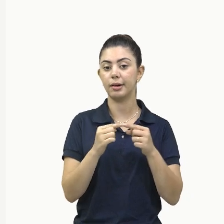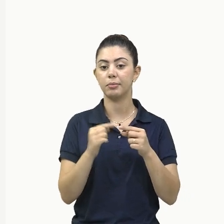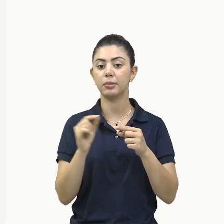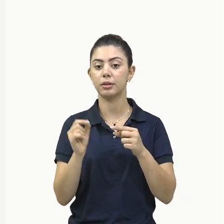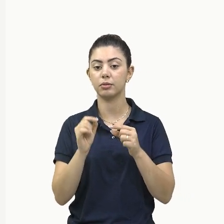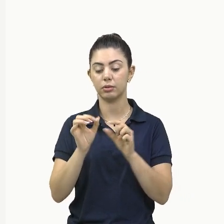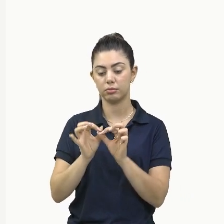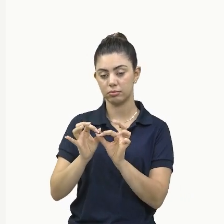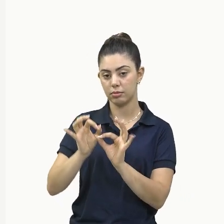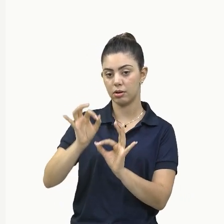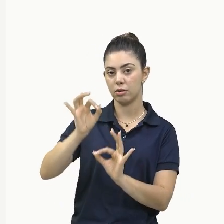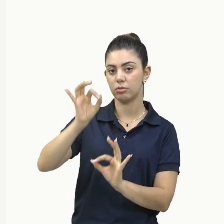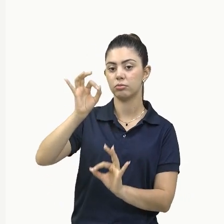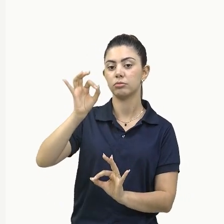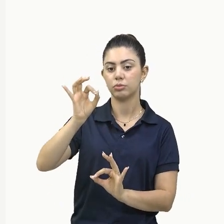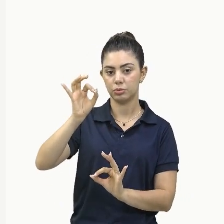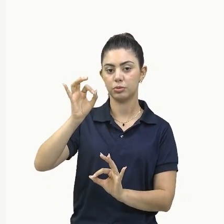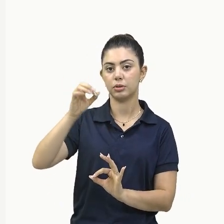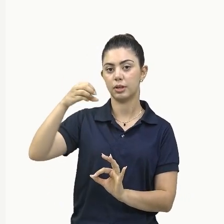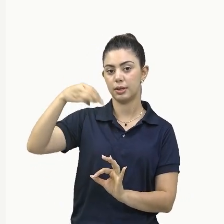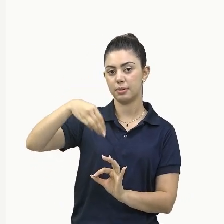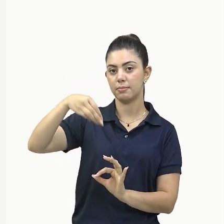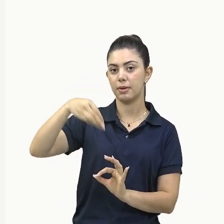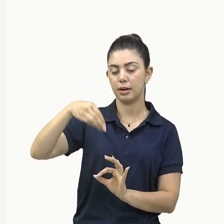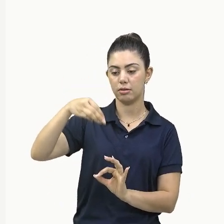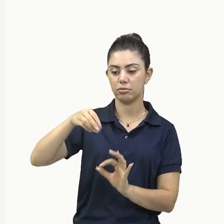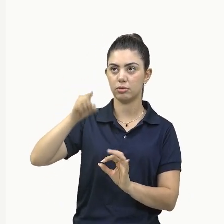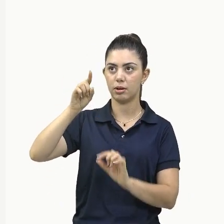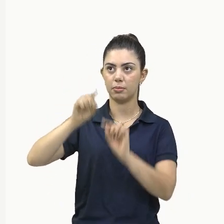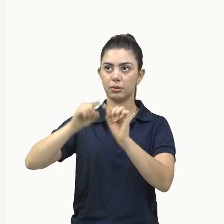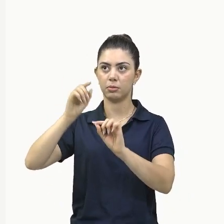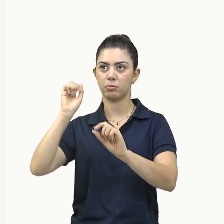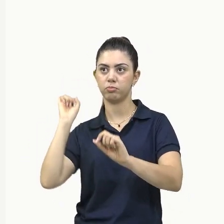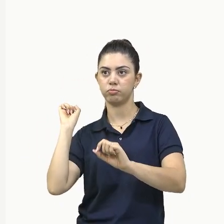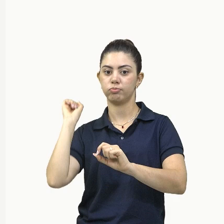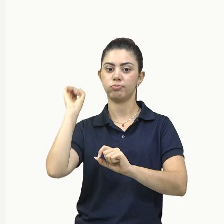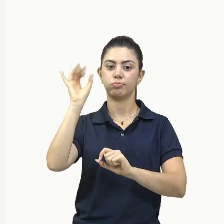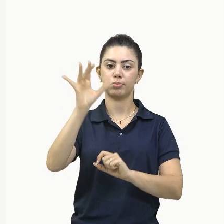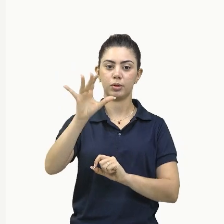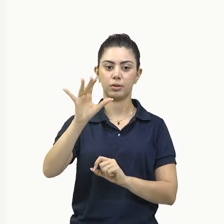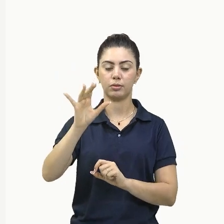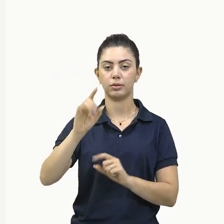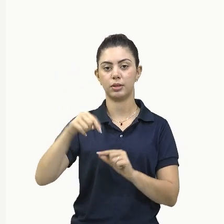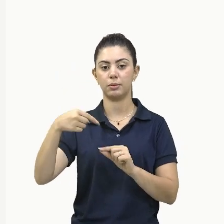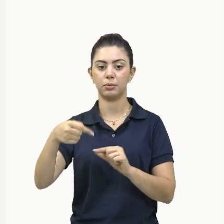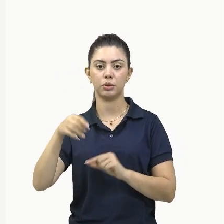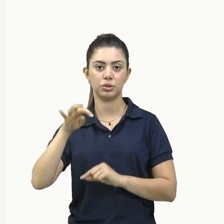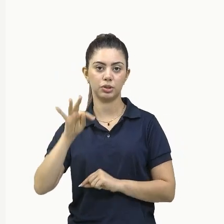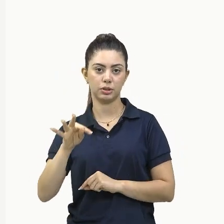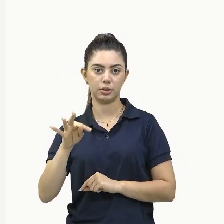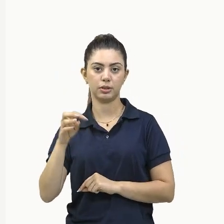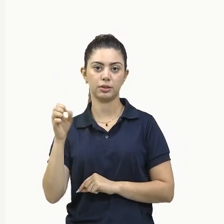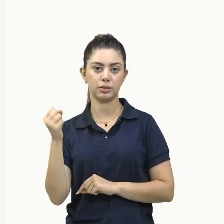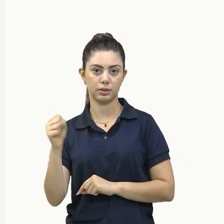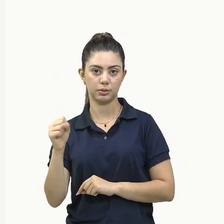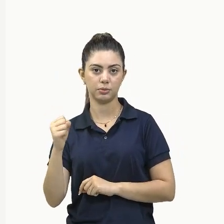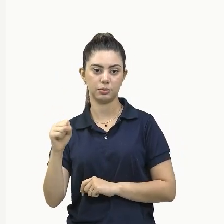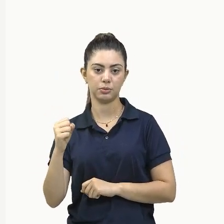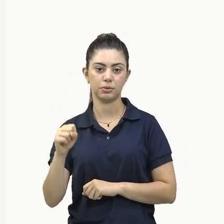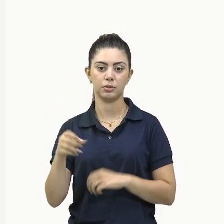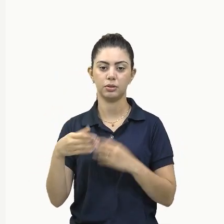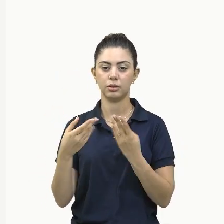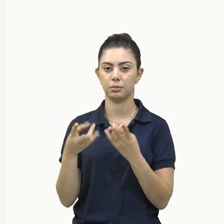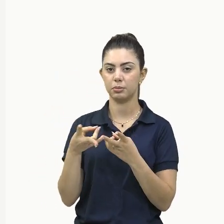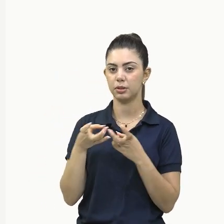do objeto em metros após t segundos. Então, a gente está observando aqui a estrutura